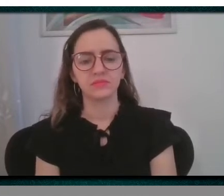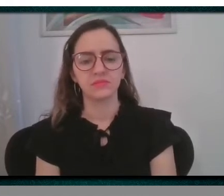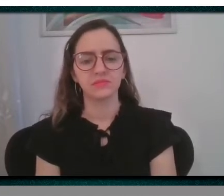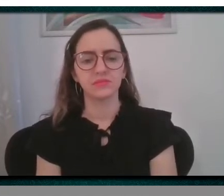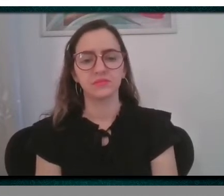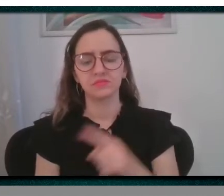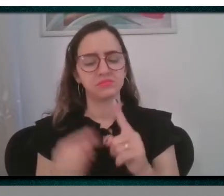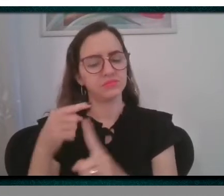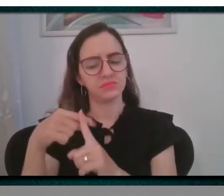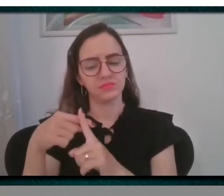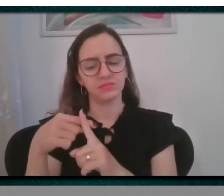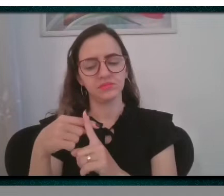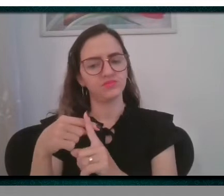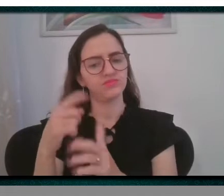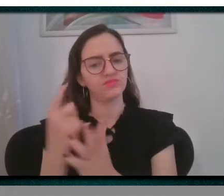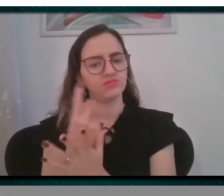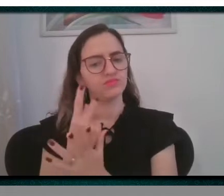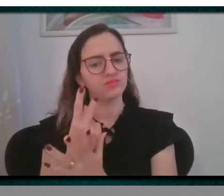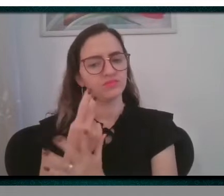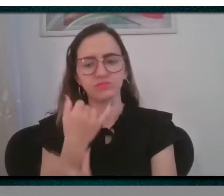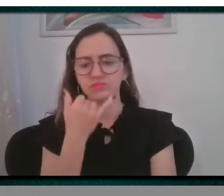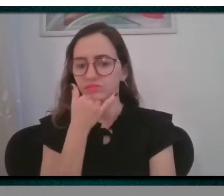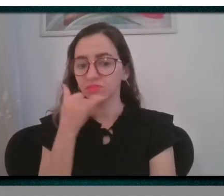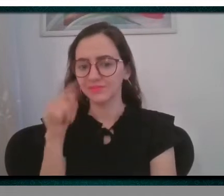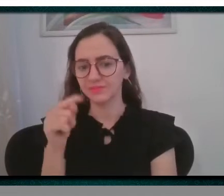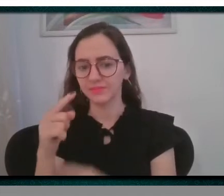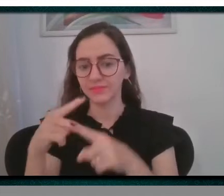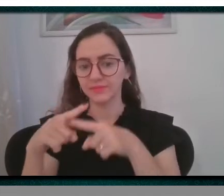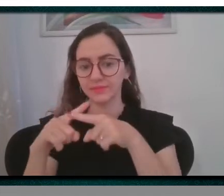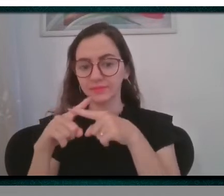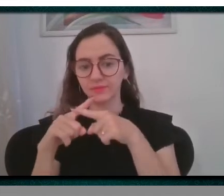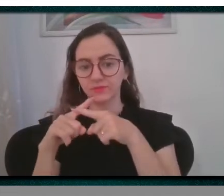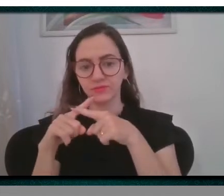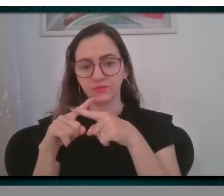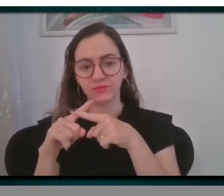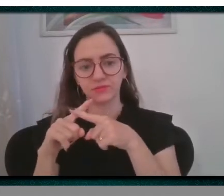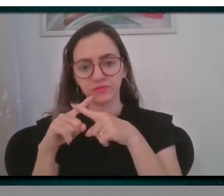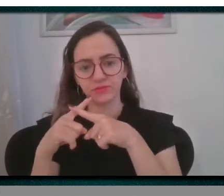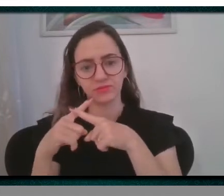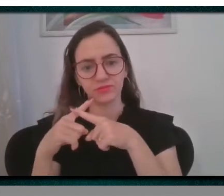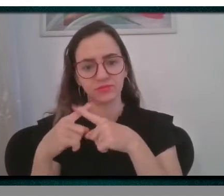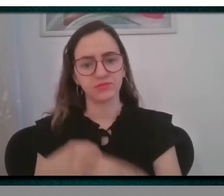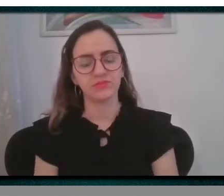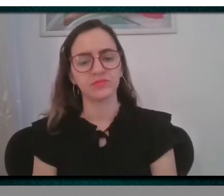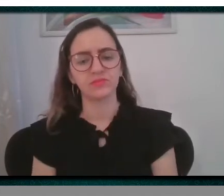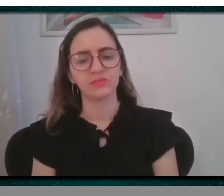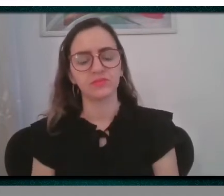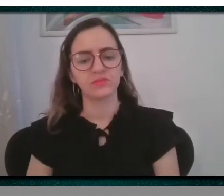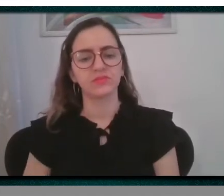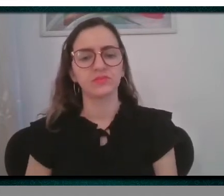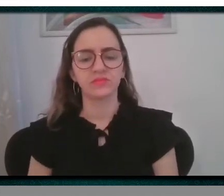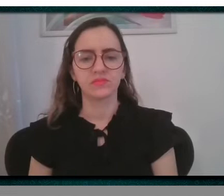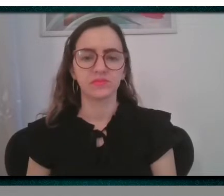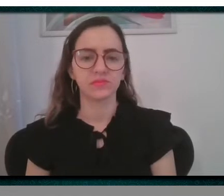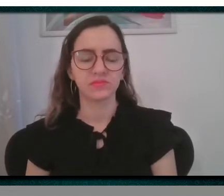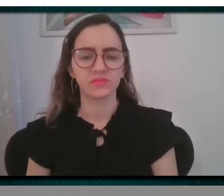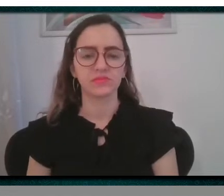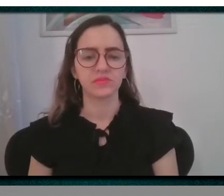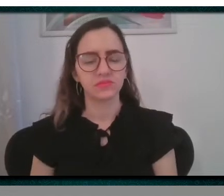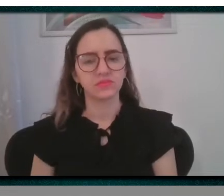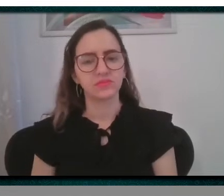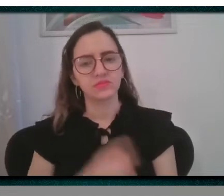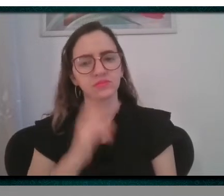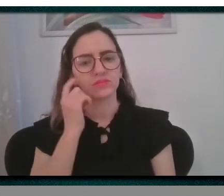multiplicados. Tá certo? Essa é a famosa constante da água. E aí, dependendo da concentração de cada um